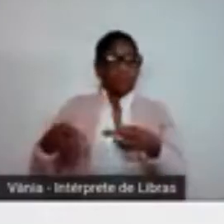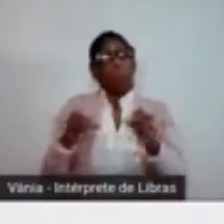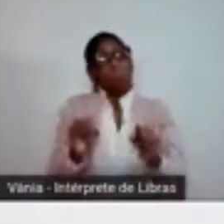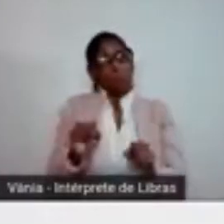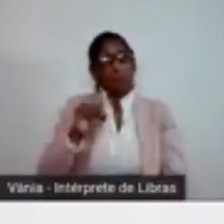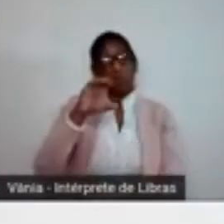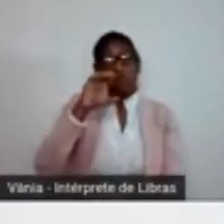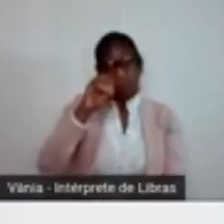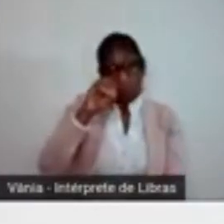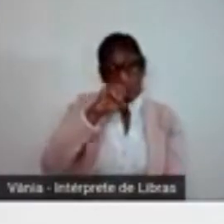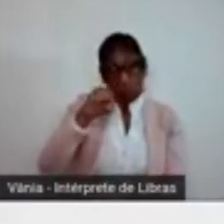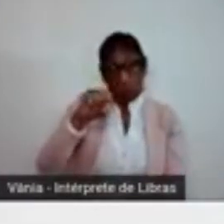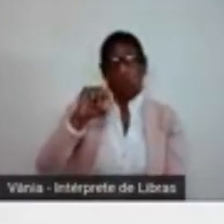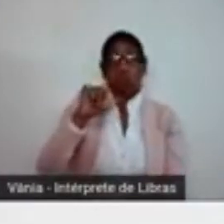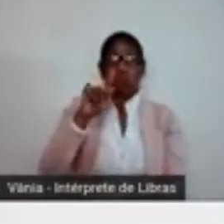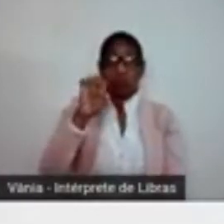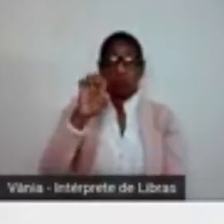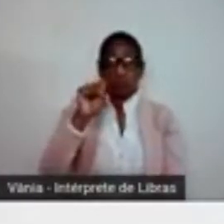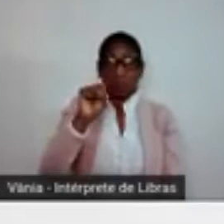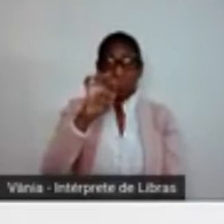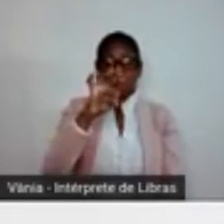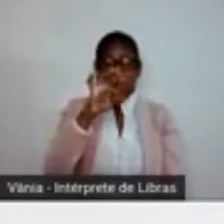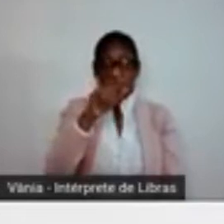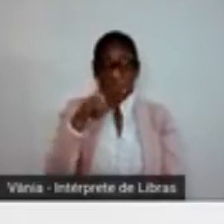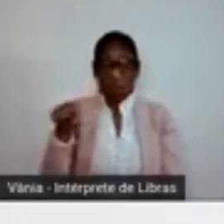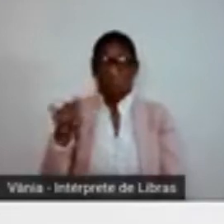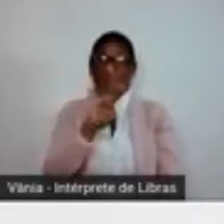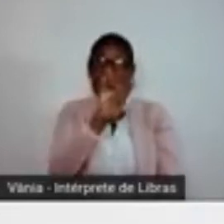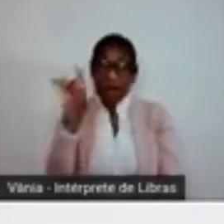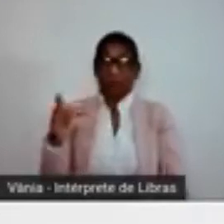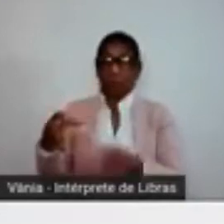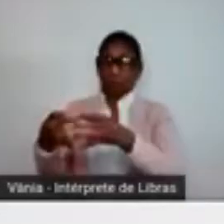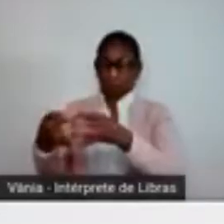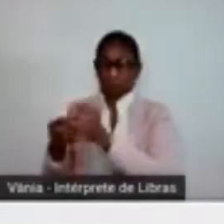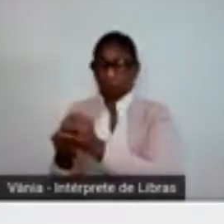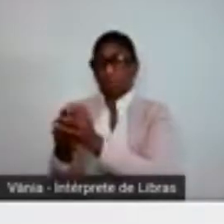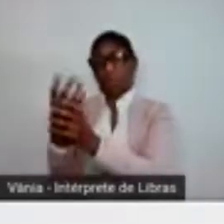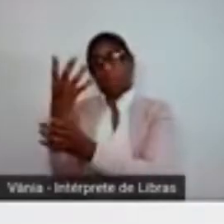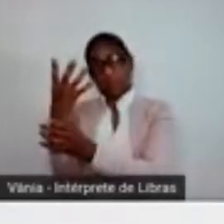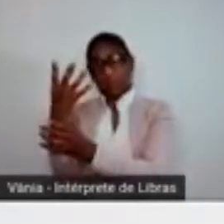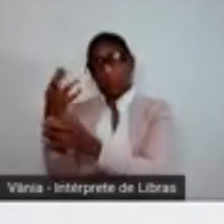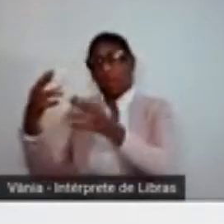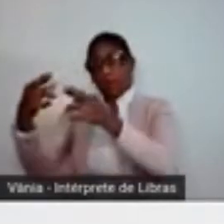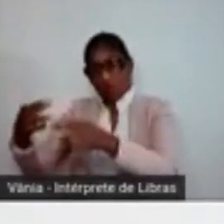e 6 municípios dos 19 que integram a região podem adotar os protocolos da bandeira laranja.